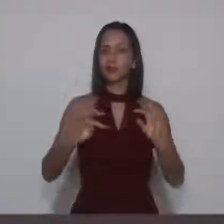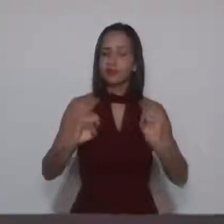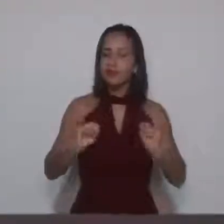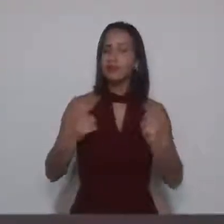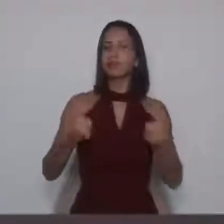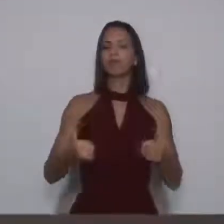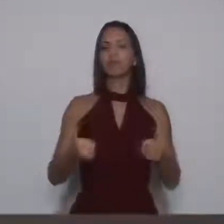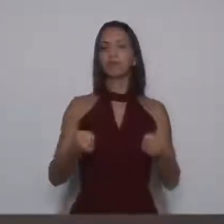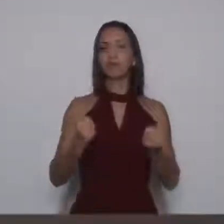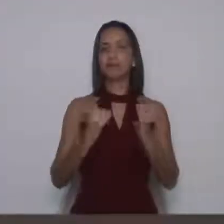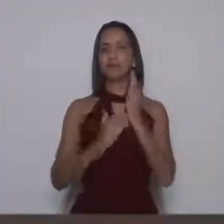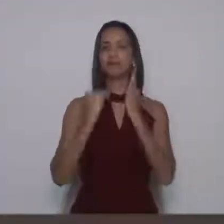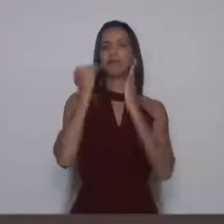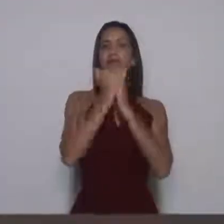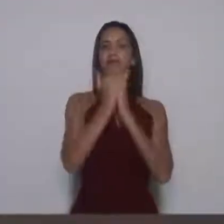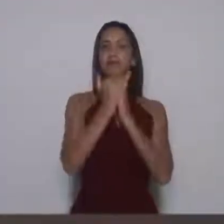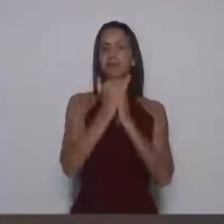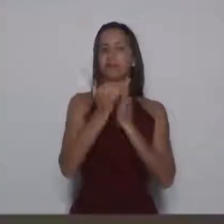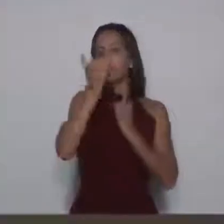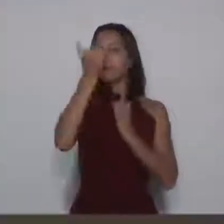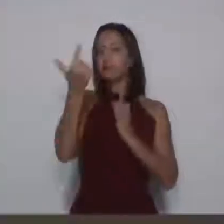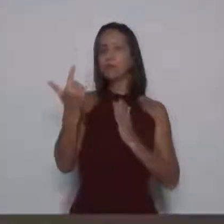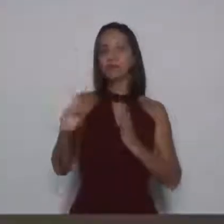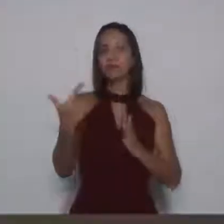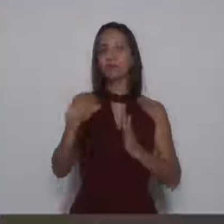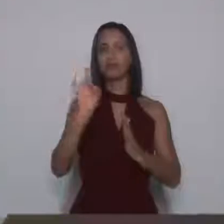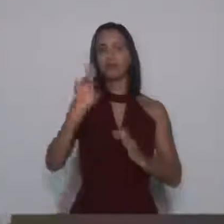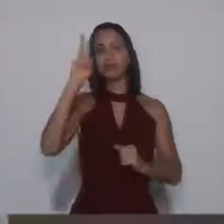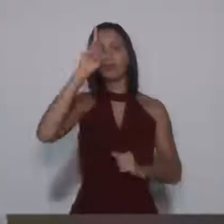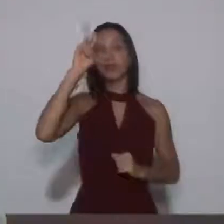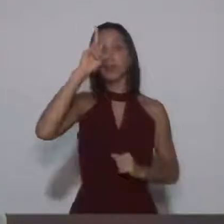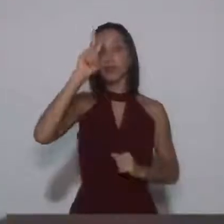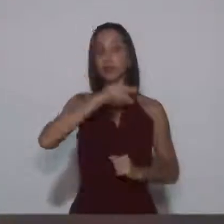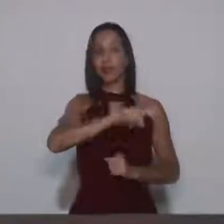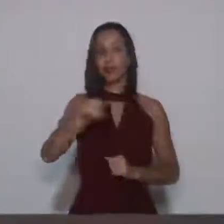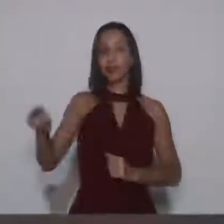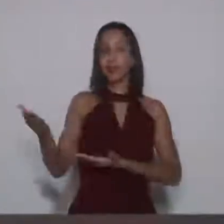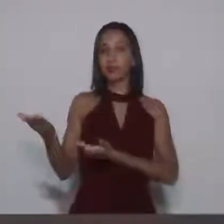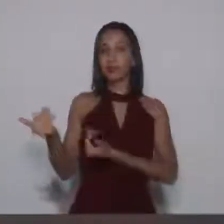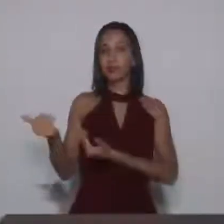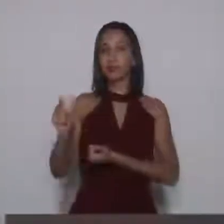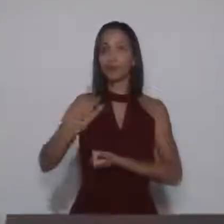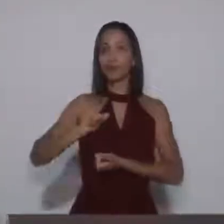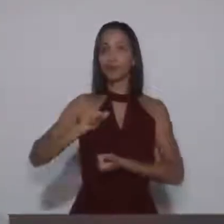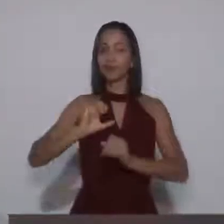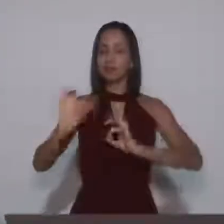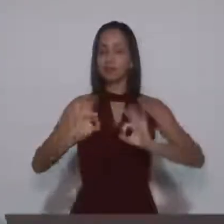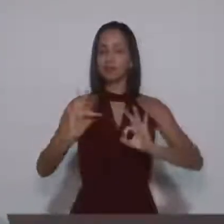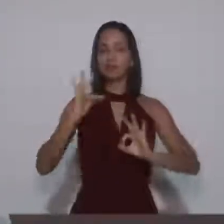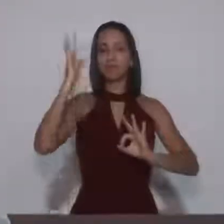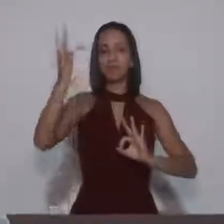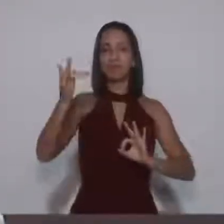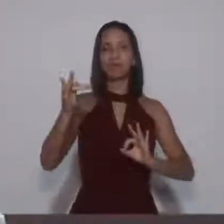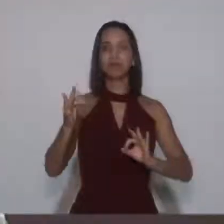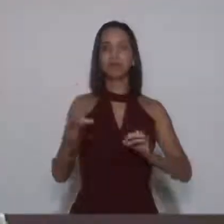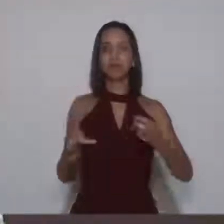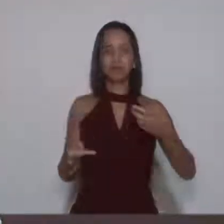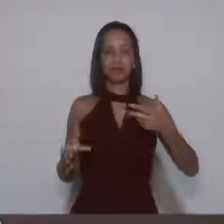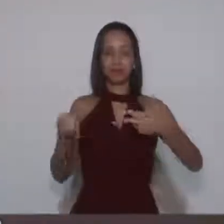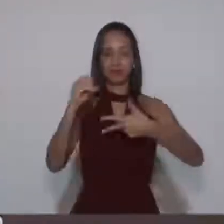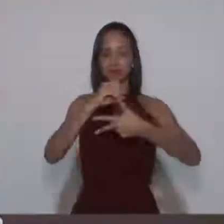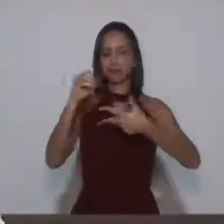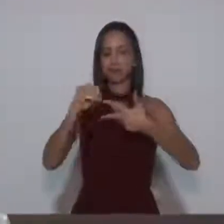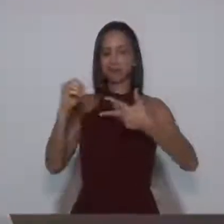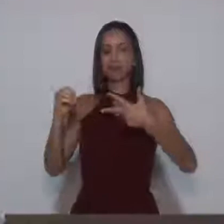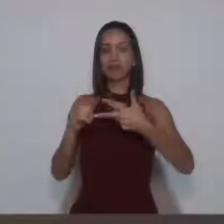ocorra. Antes disso, só colocar um lembrete para os jovens que estão se preparando aí para o final do ano participar do Enem. Pode colocar a imagem? Por